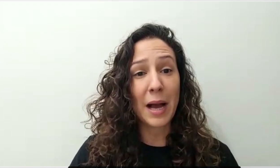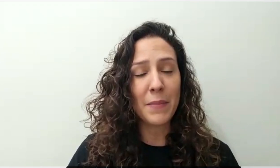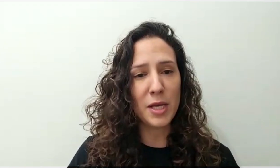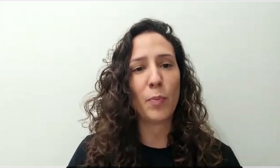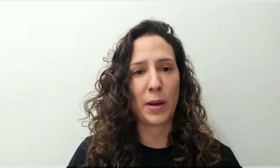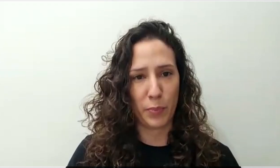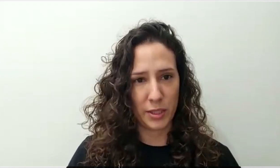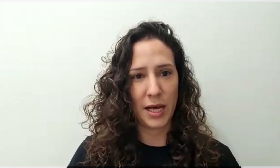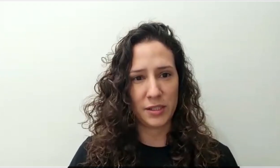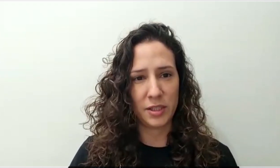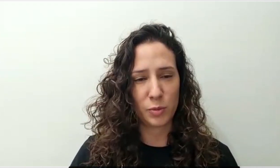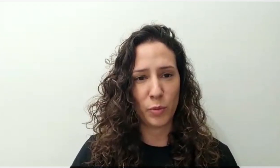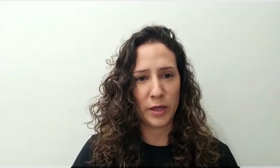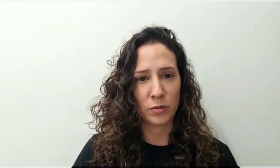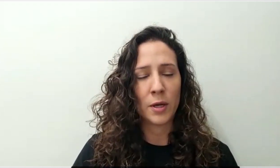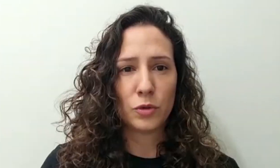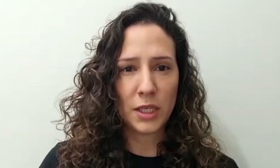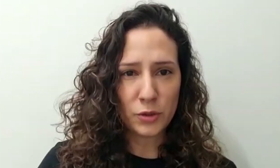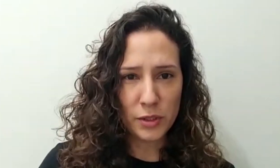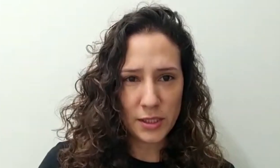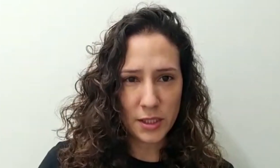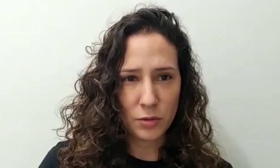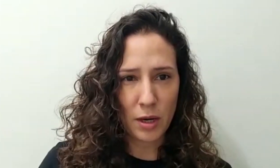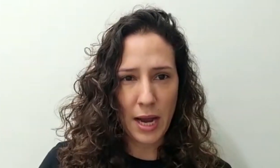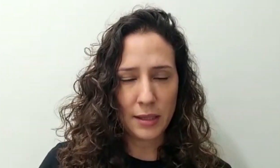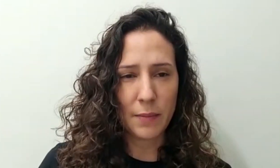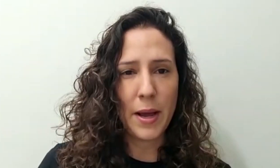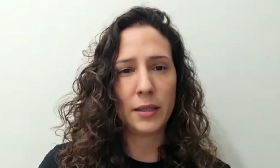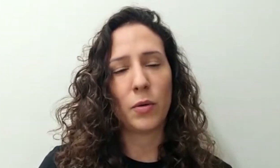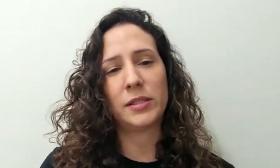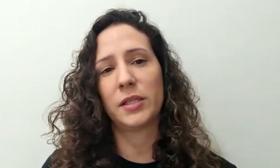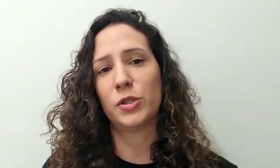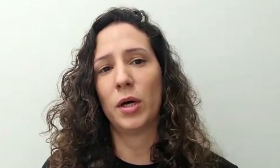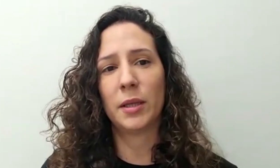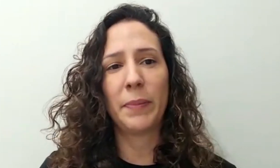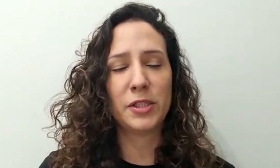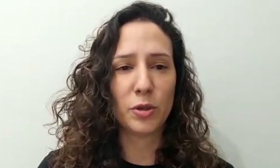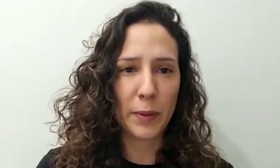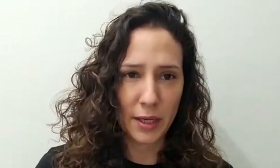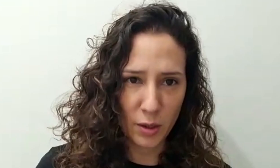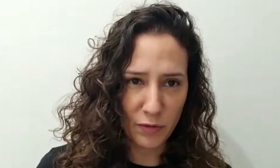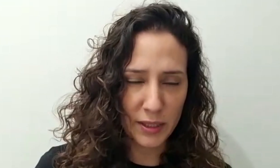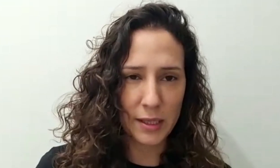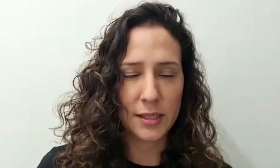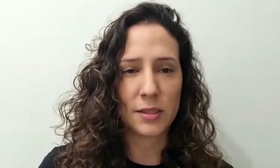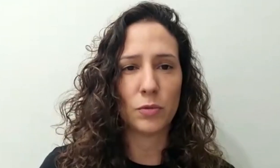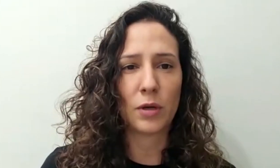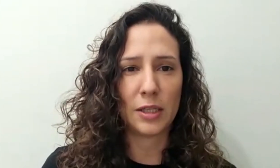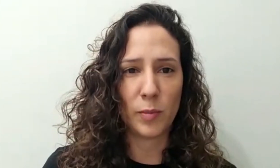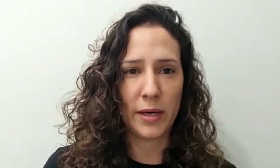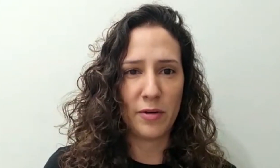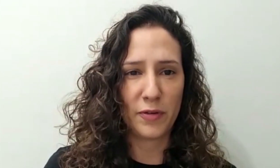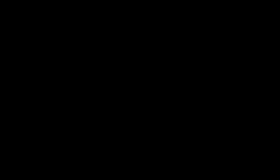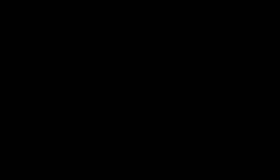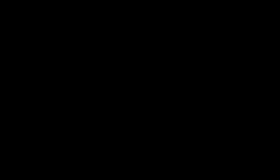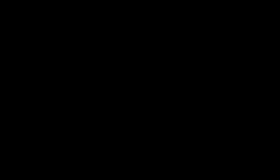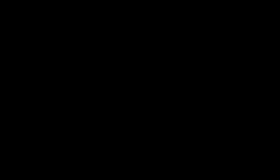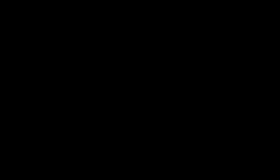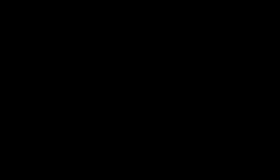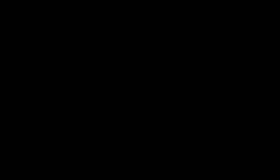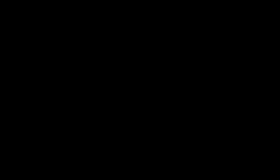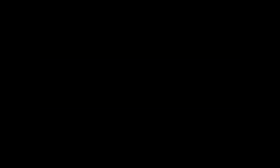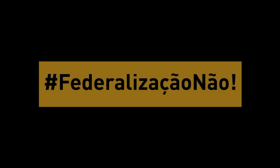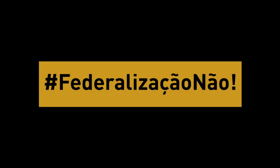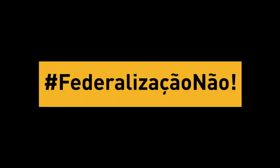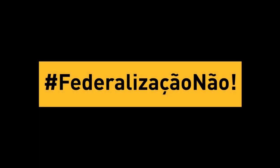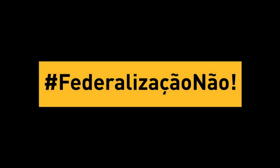é abrir caminho para a impunidade nesse momento. Nos ajude assinando a carta aberta ao STJ pedindo pela não federalização do caso Marielle Franco.